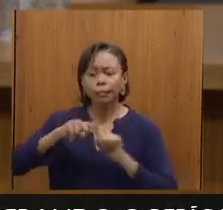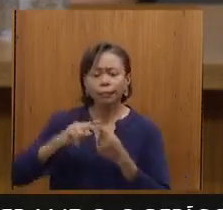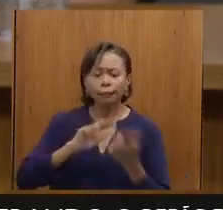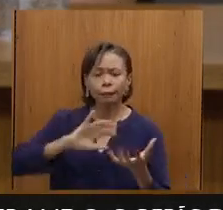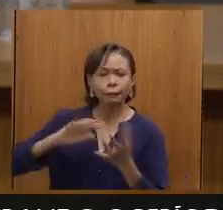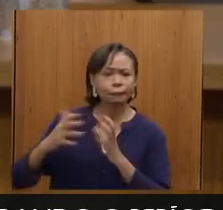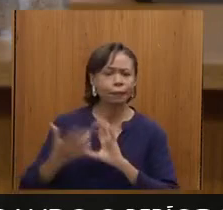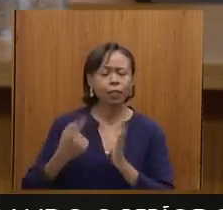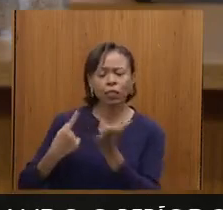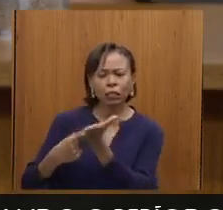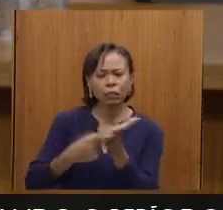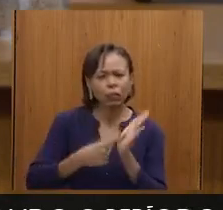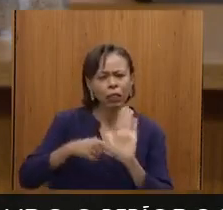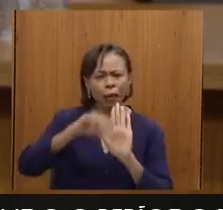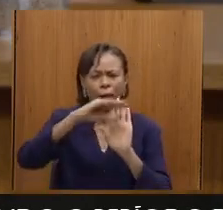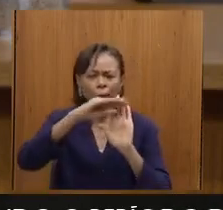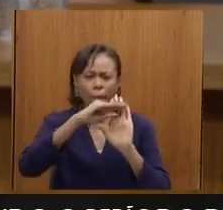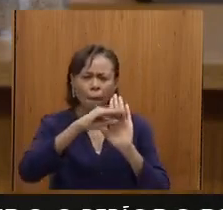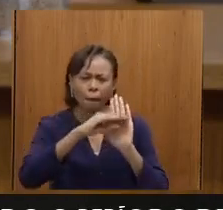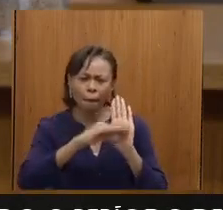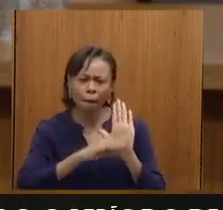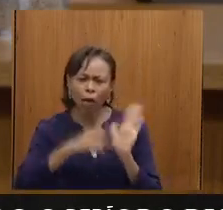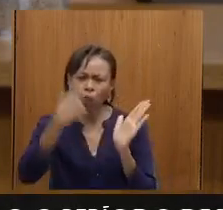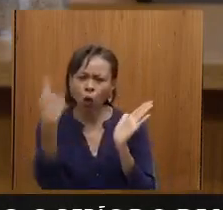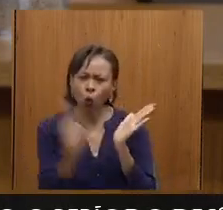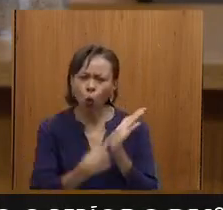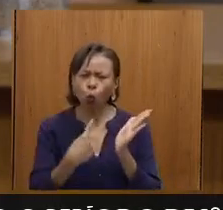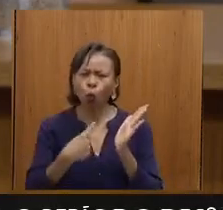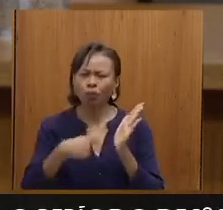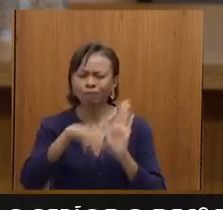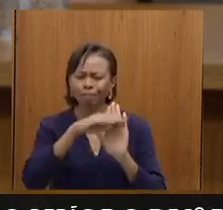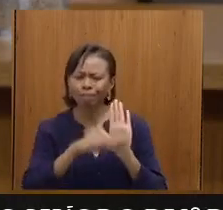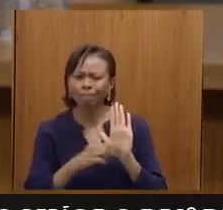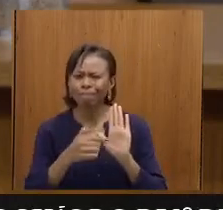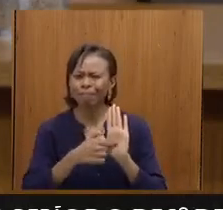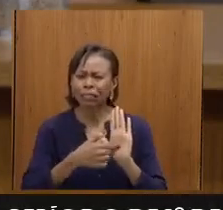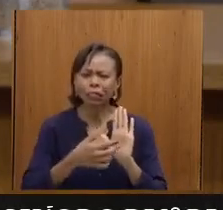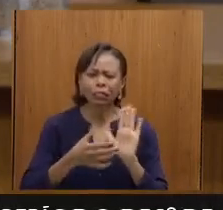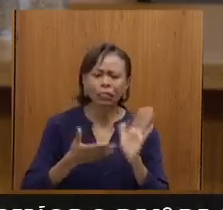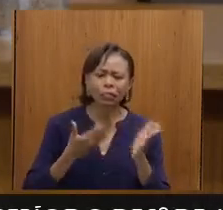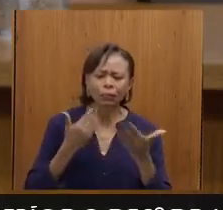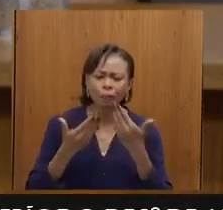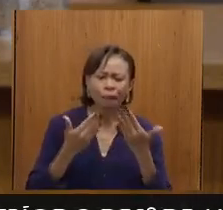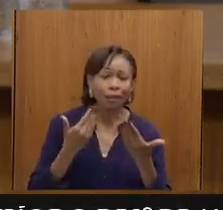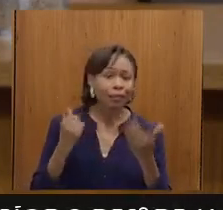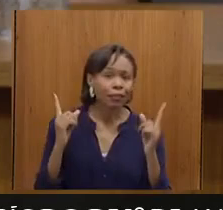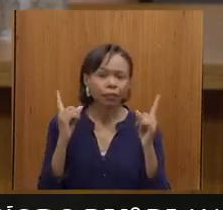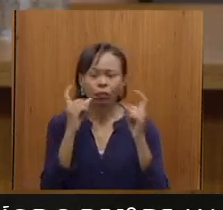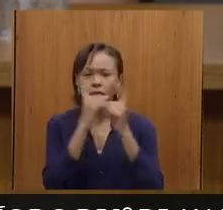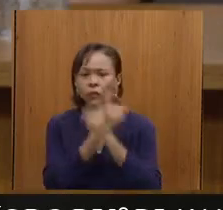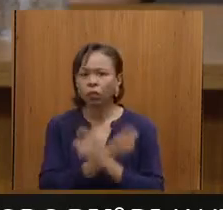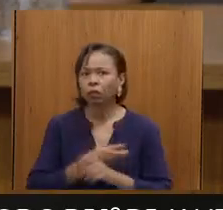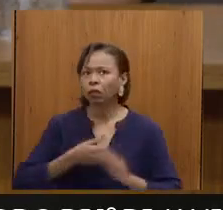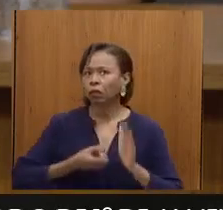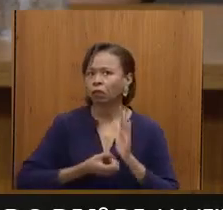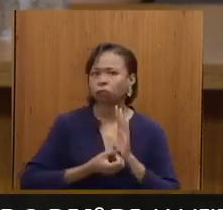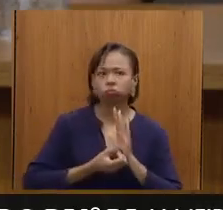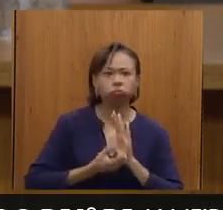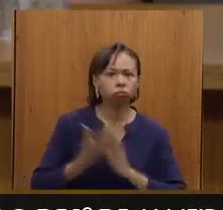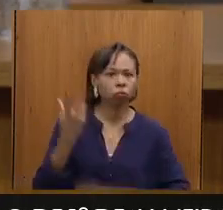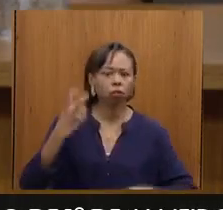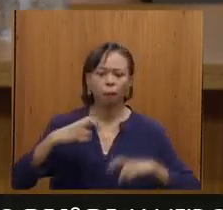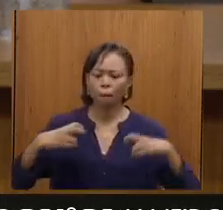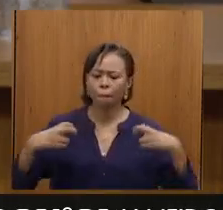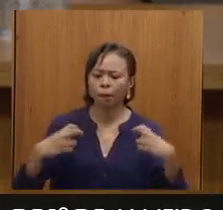Realmente, discutir as cláusulas específicas do acordo é um processo muito complexo. Foram inúmeras reuniões e a